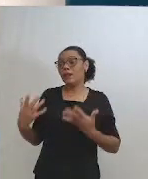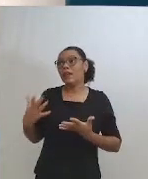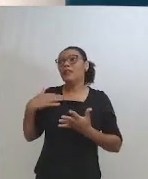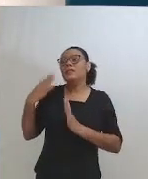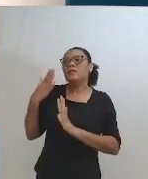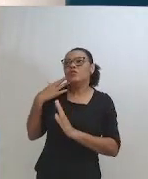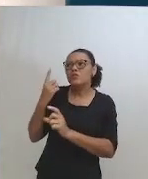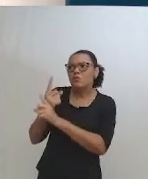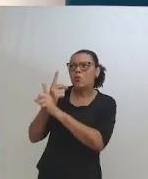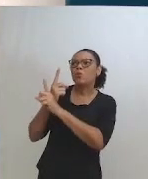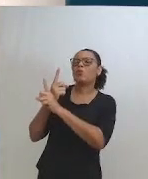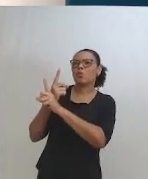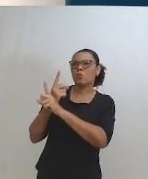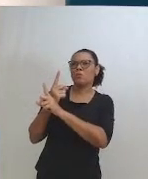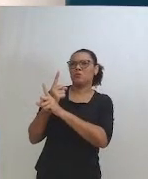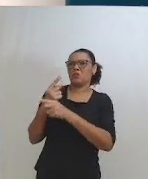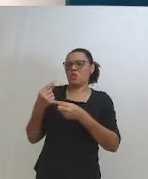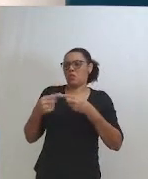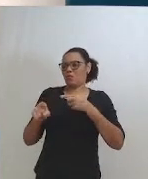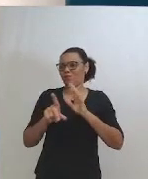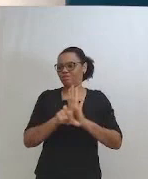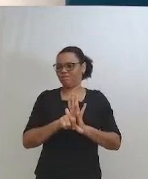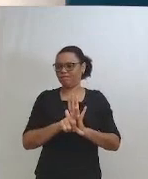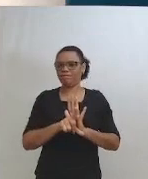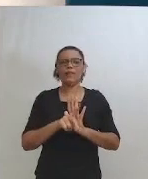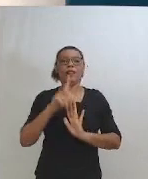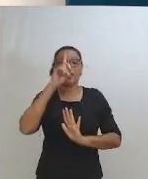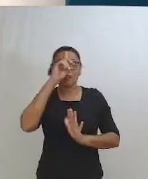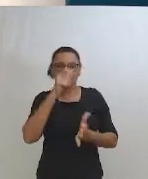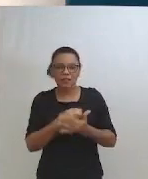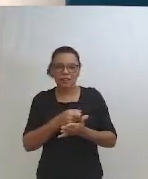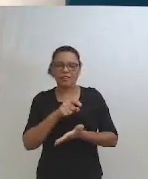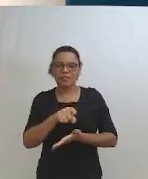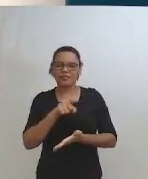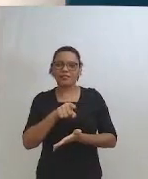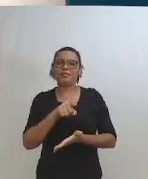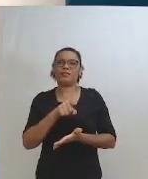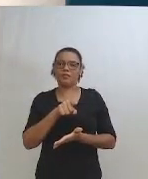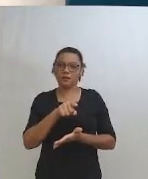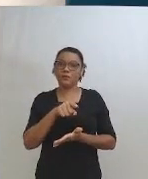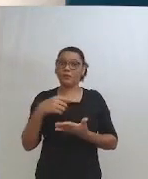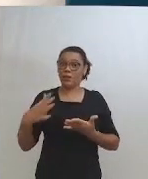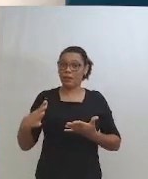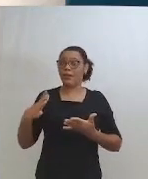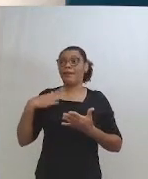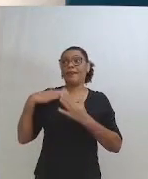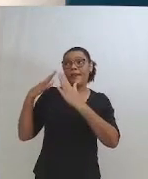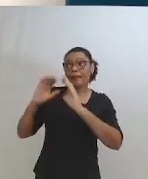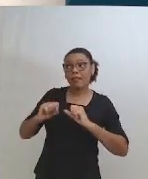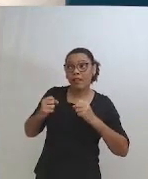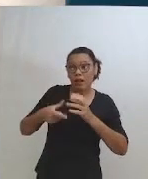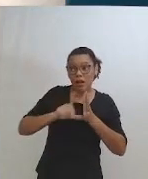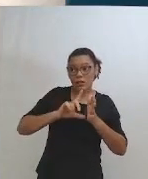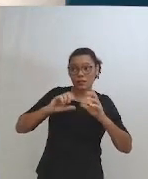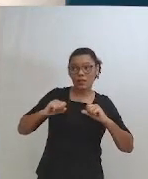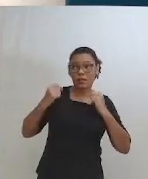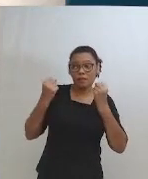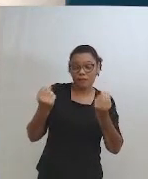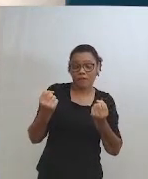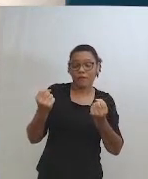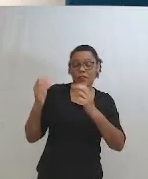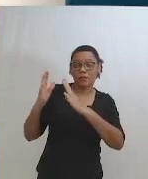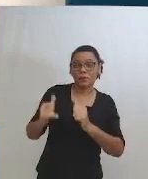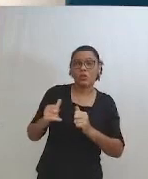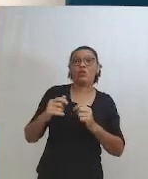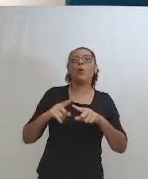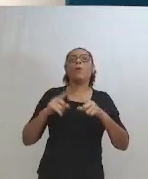fundamentos da decisão que não atendeu o pleito da defesa, mas mudou a